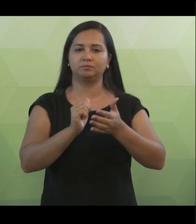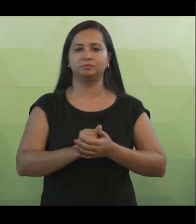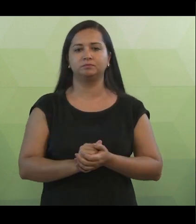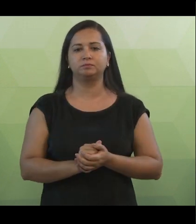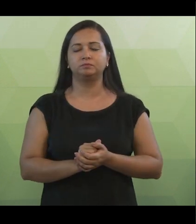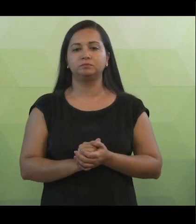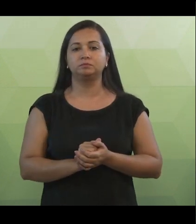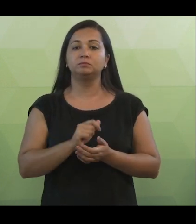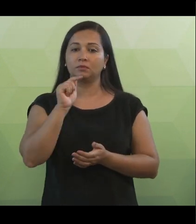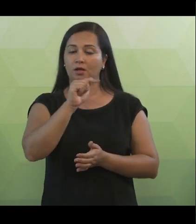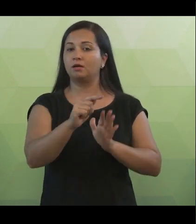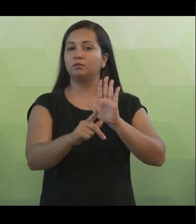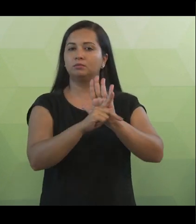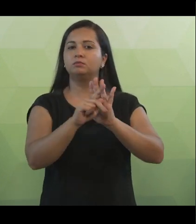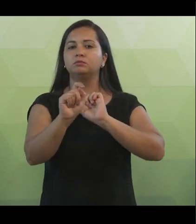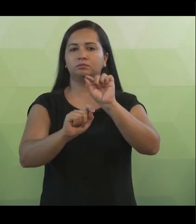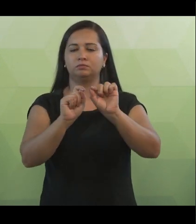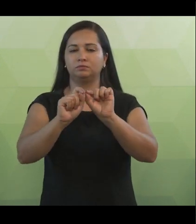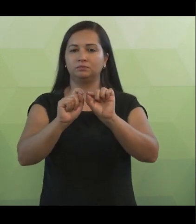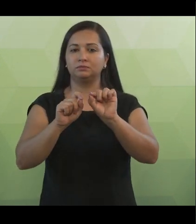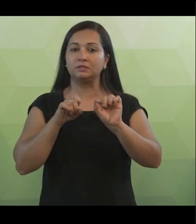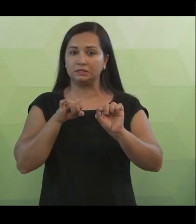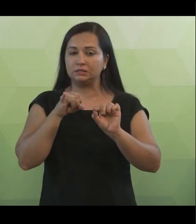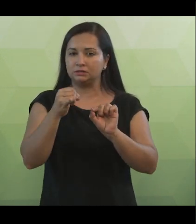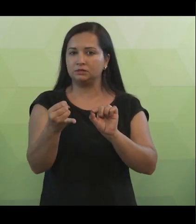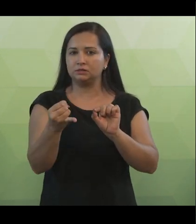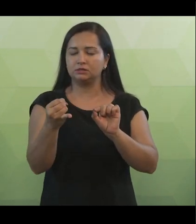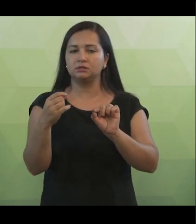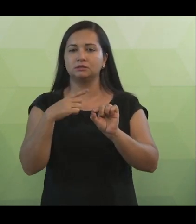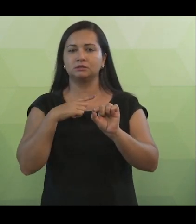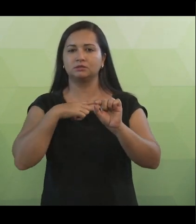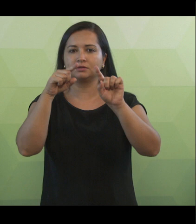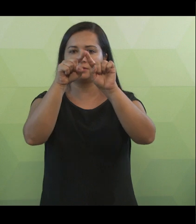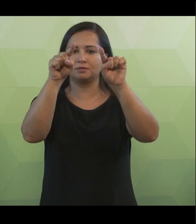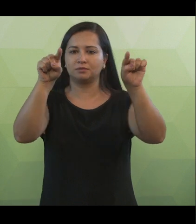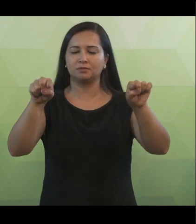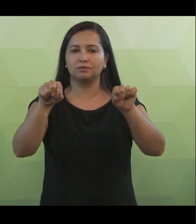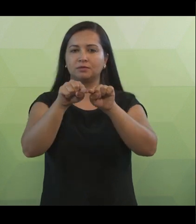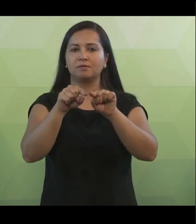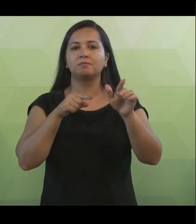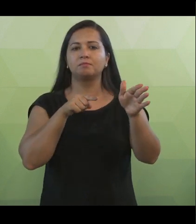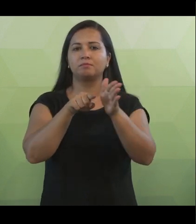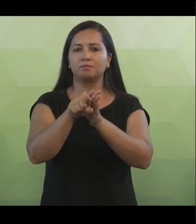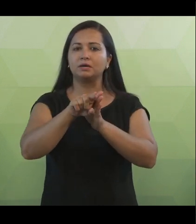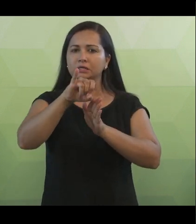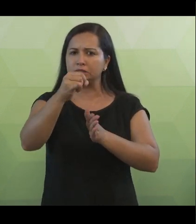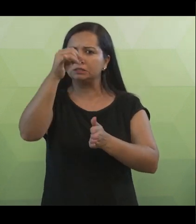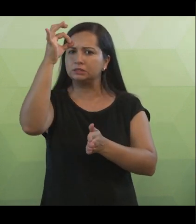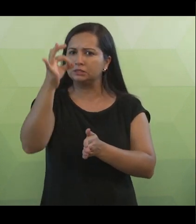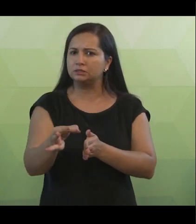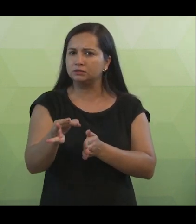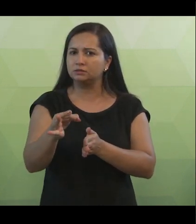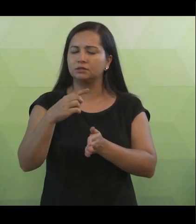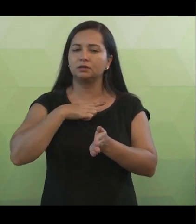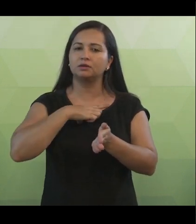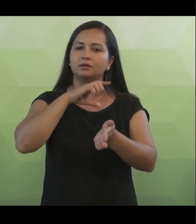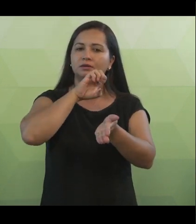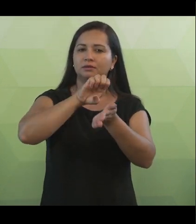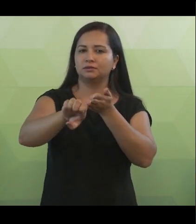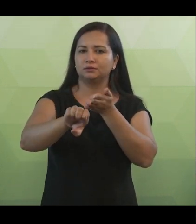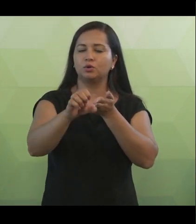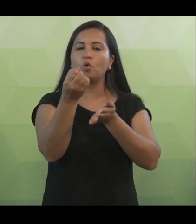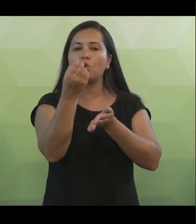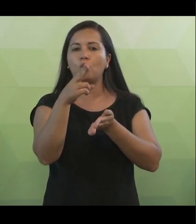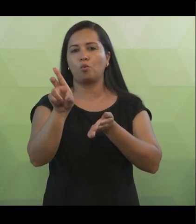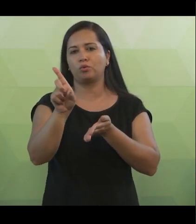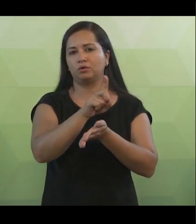Essa marcação nada mais é do que uma mensagem perguntando se realmente deseja excluir esse